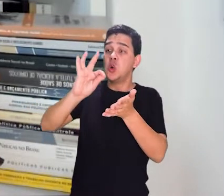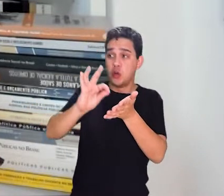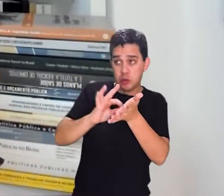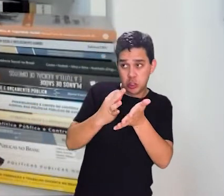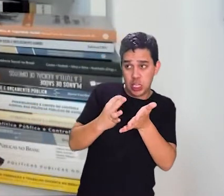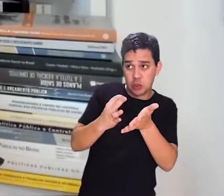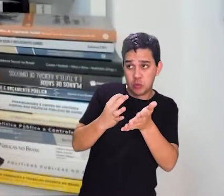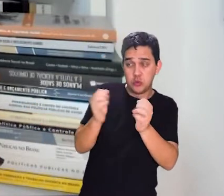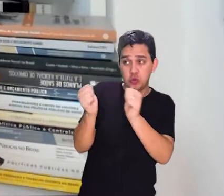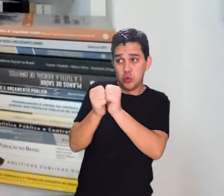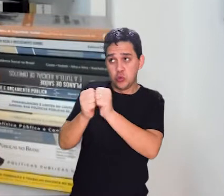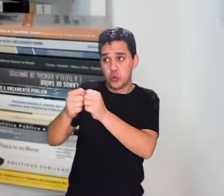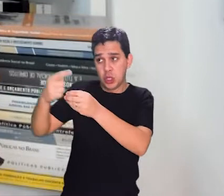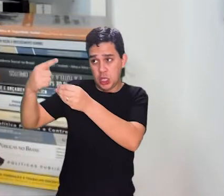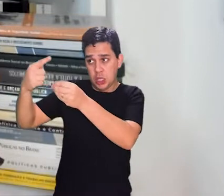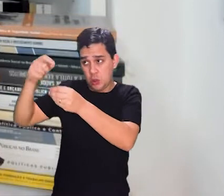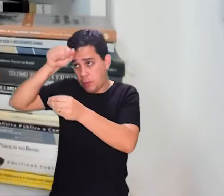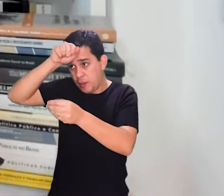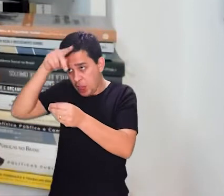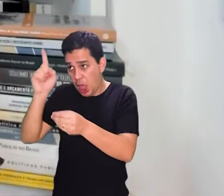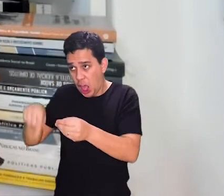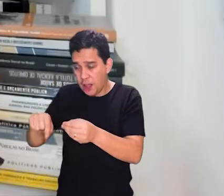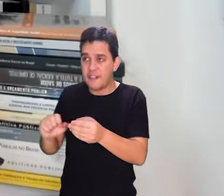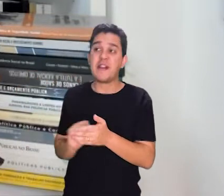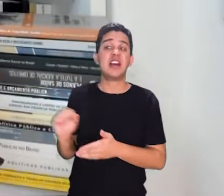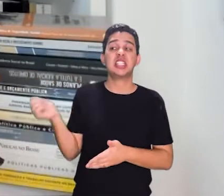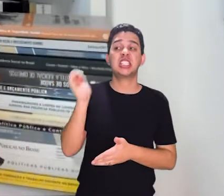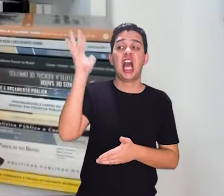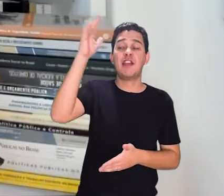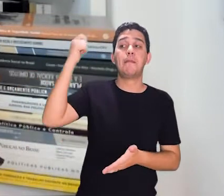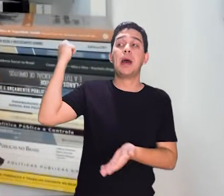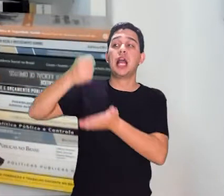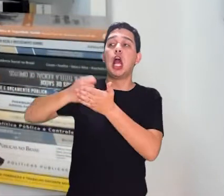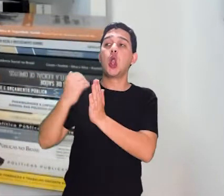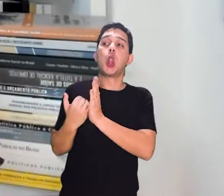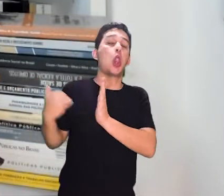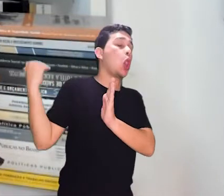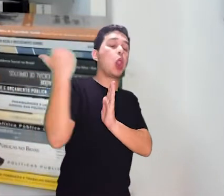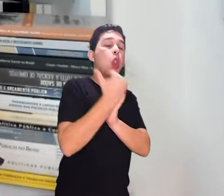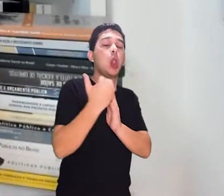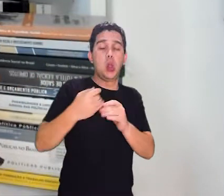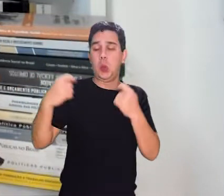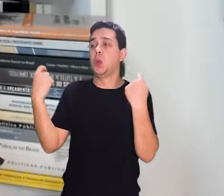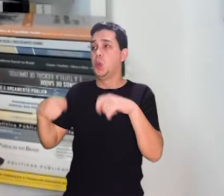aumento dos repasses pelo ente federado, uma espécie de